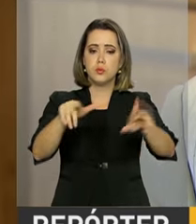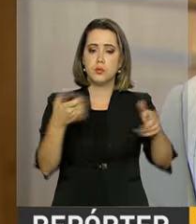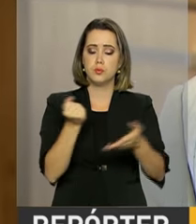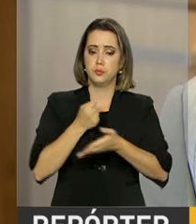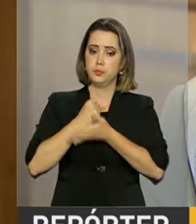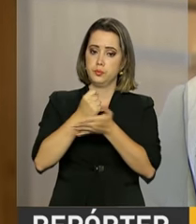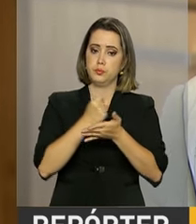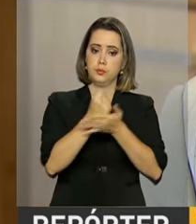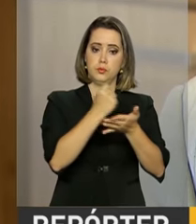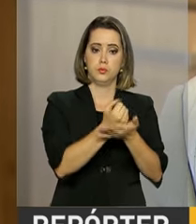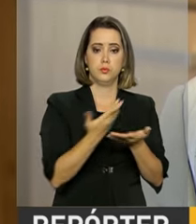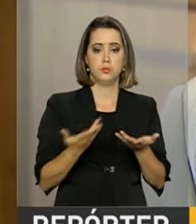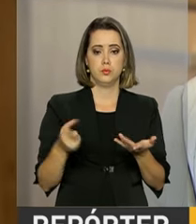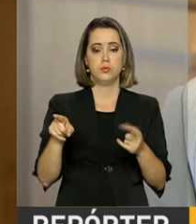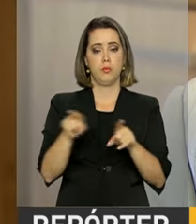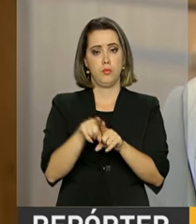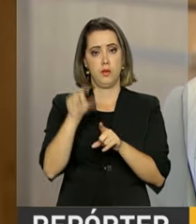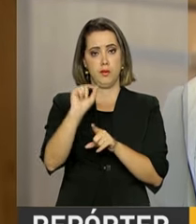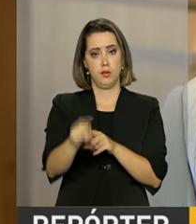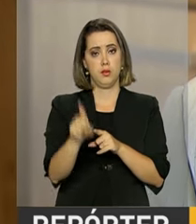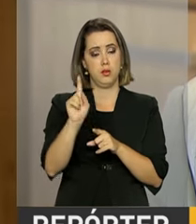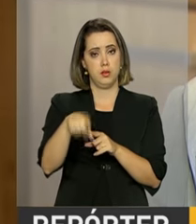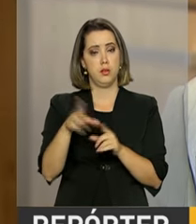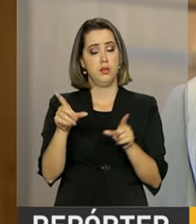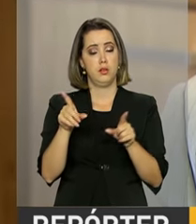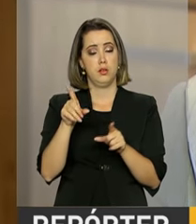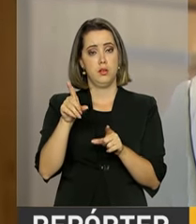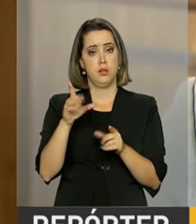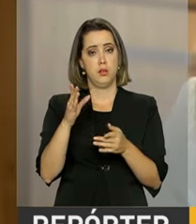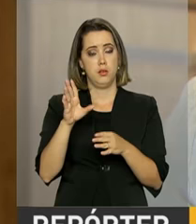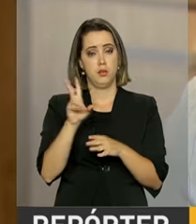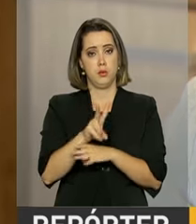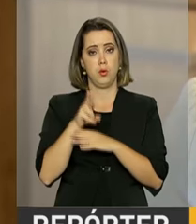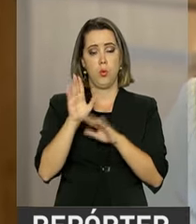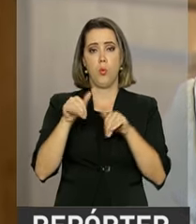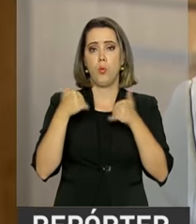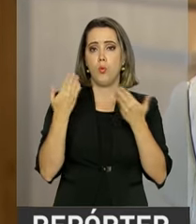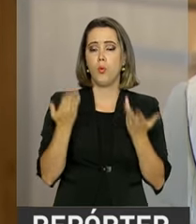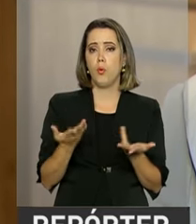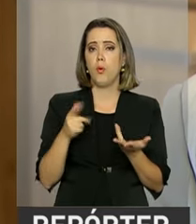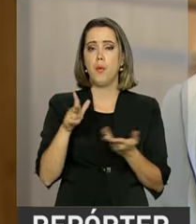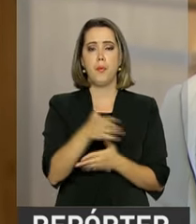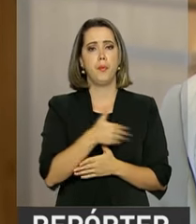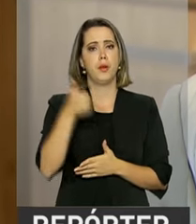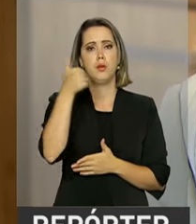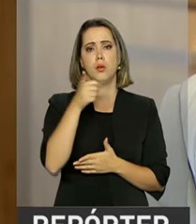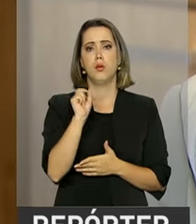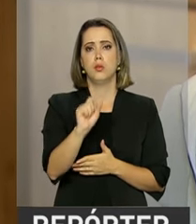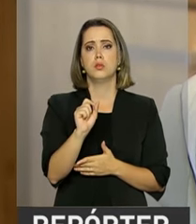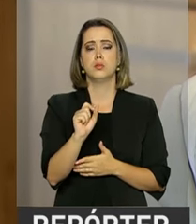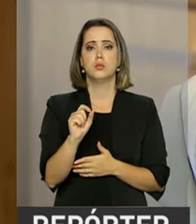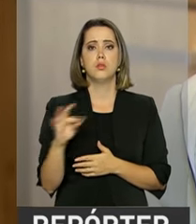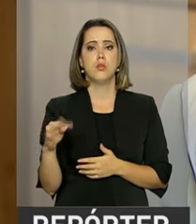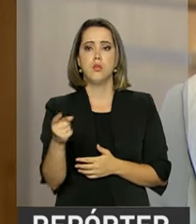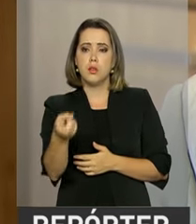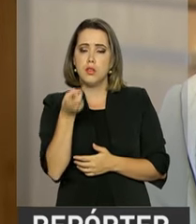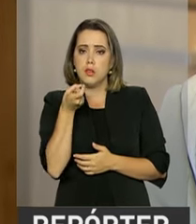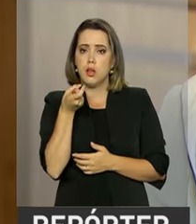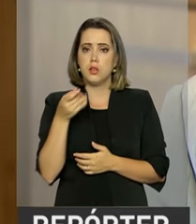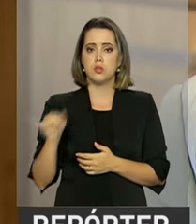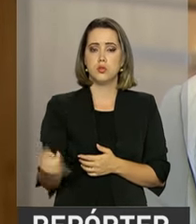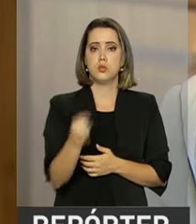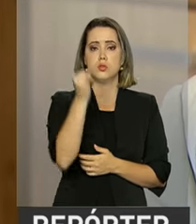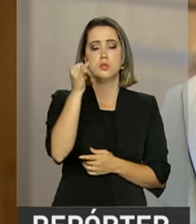esse serviço e que são credenciadas pelo inss qual a que oferece o melhor a melhor passa de